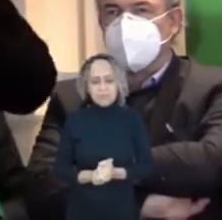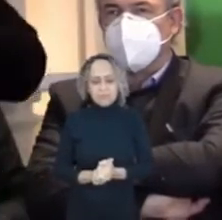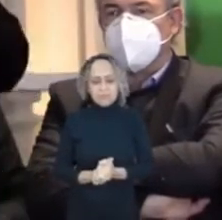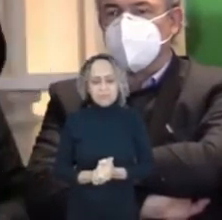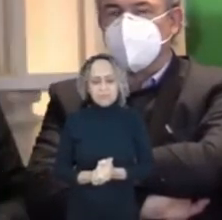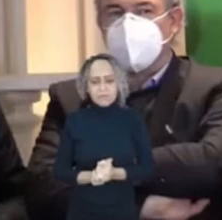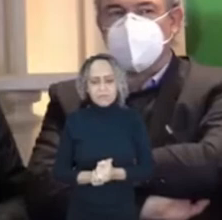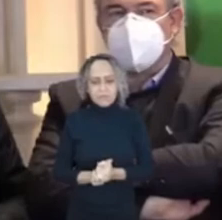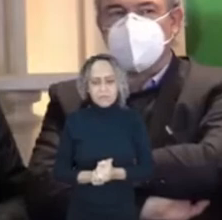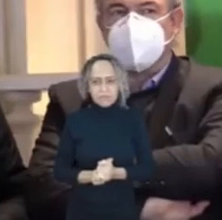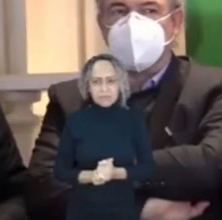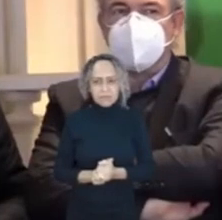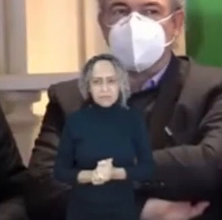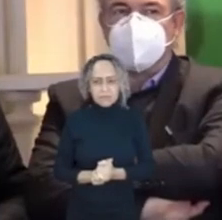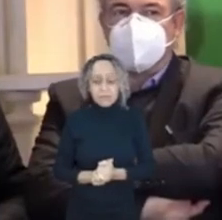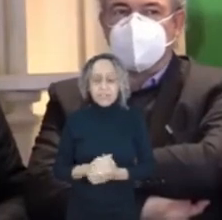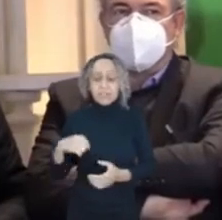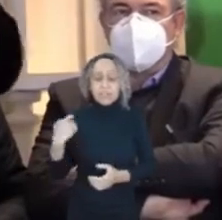e passar para uma associação